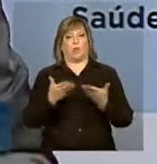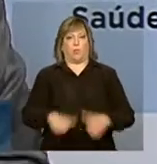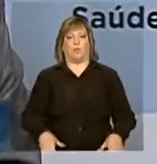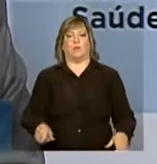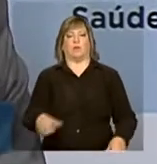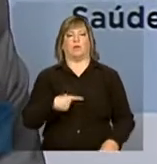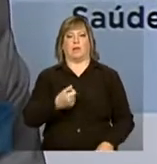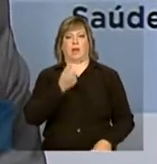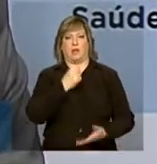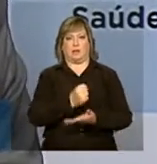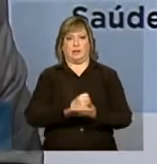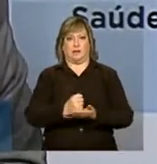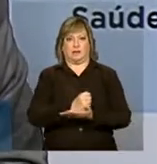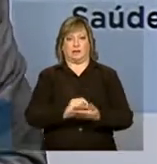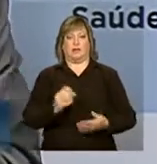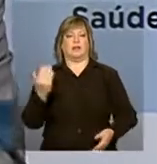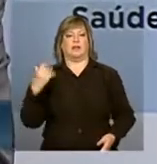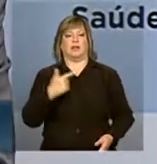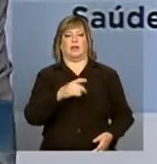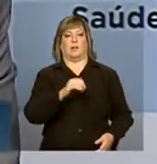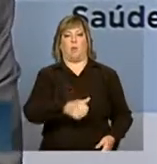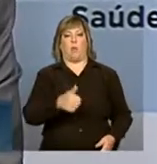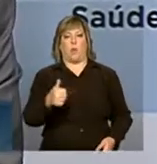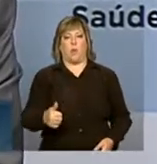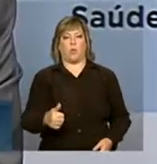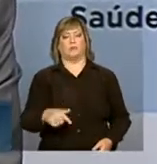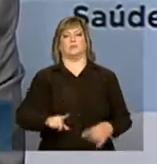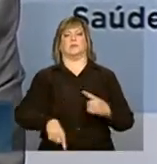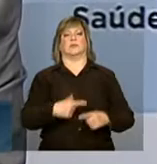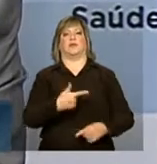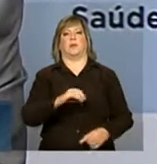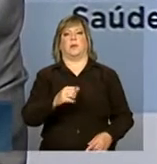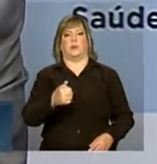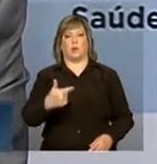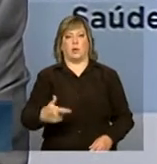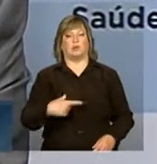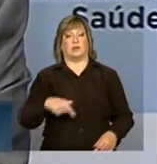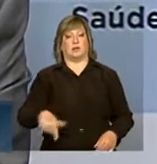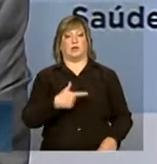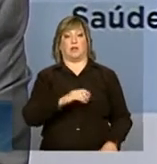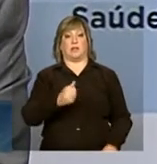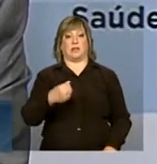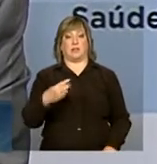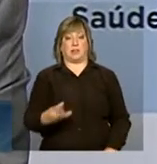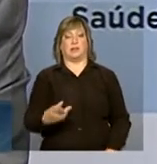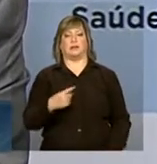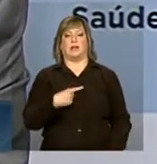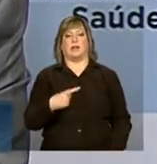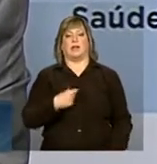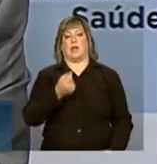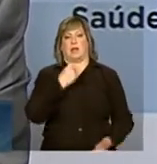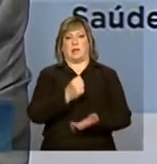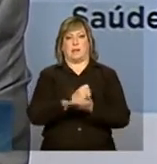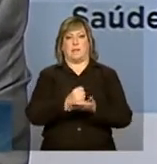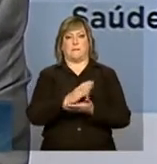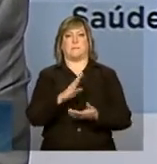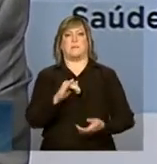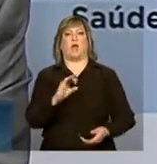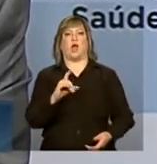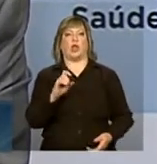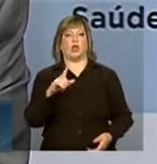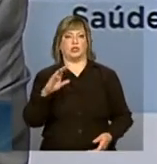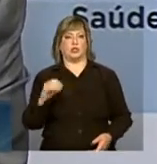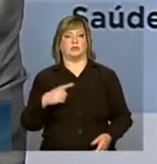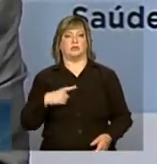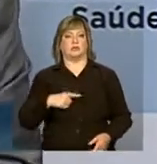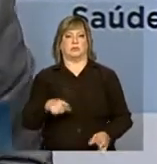de Saúde desde 2011, 2012, 2013. São medicamentos biológicos, na sua grande maioria,